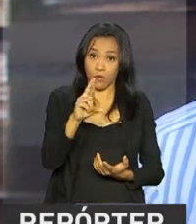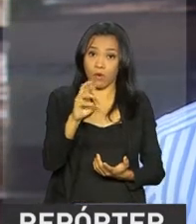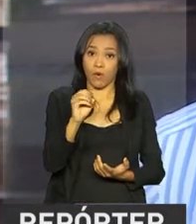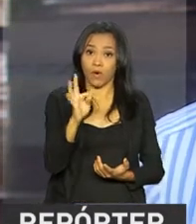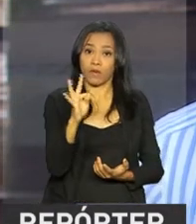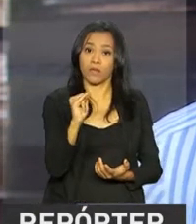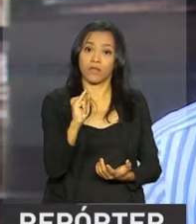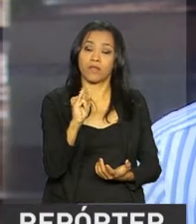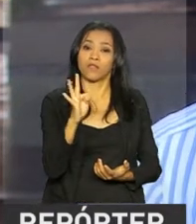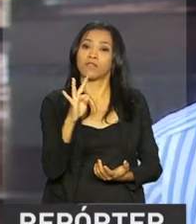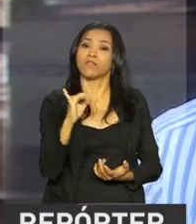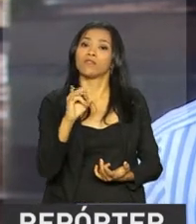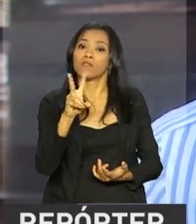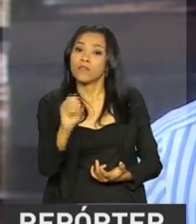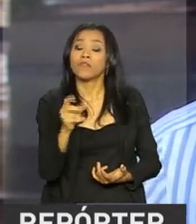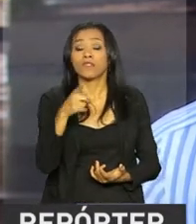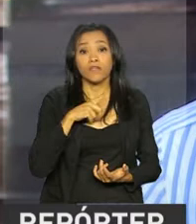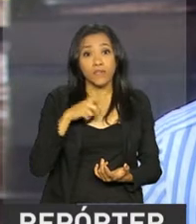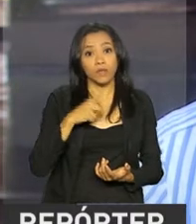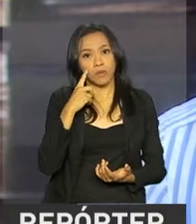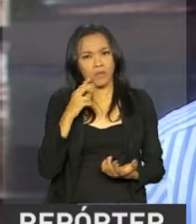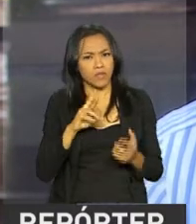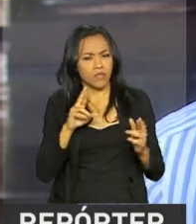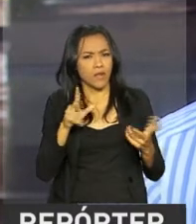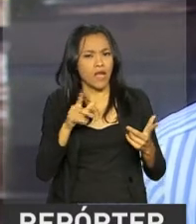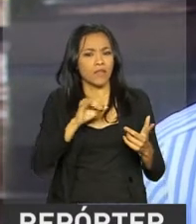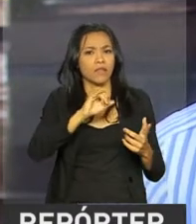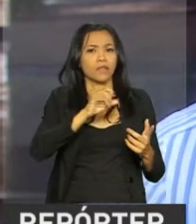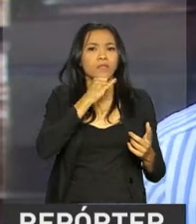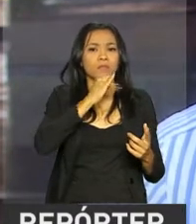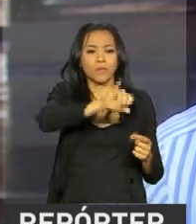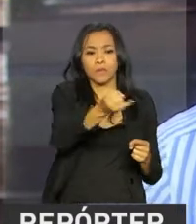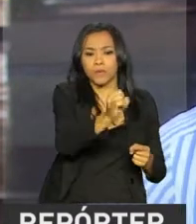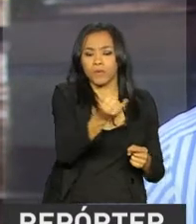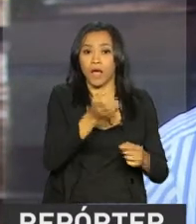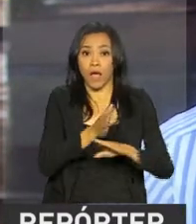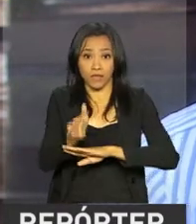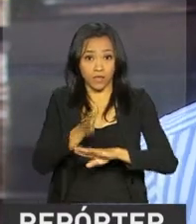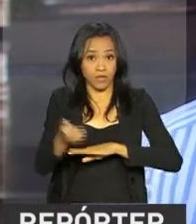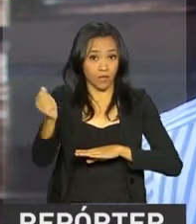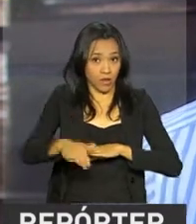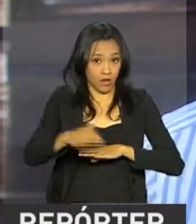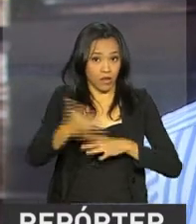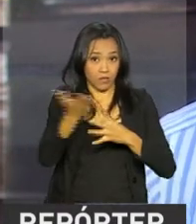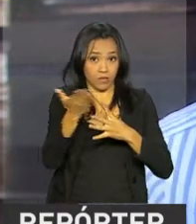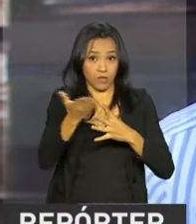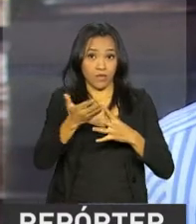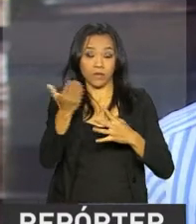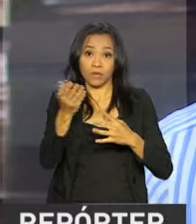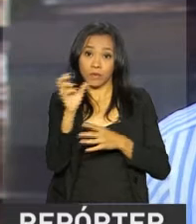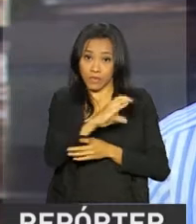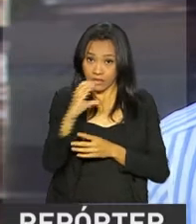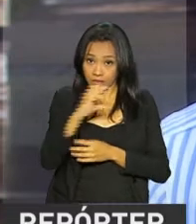diminuição significativa em relação às taxas de juros. Então, o acesso ao crédito ficou relativamente mais barato, as pessoas têm